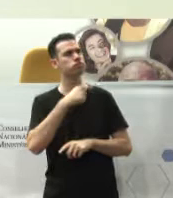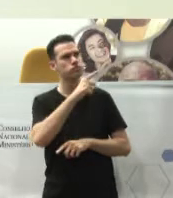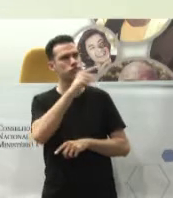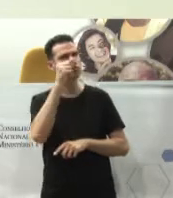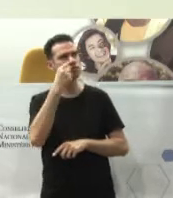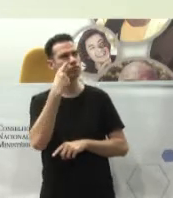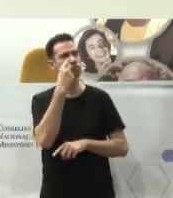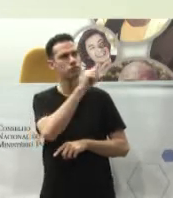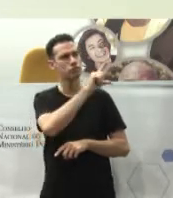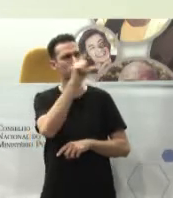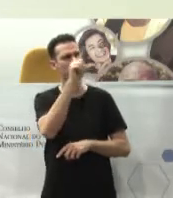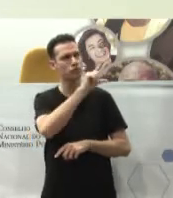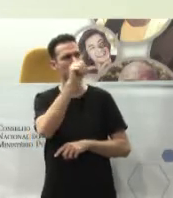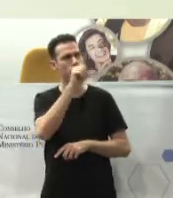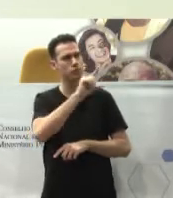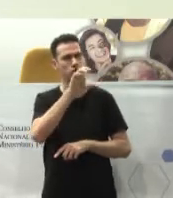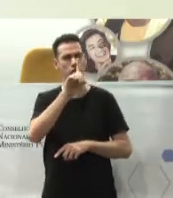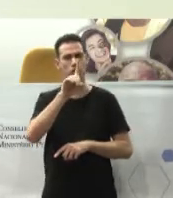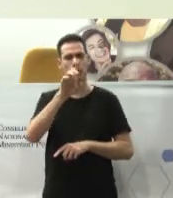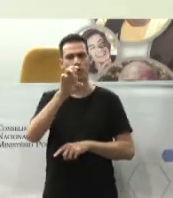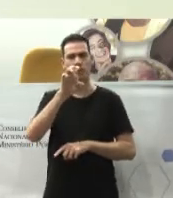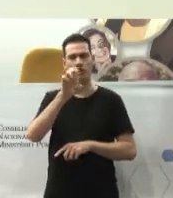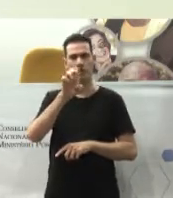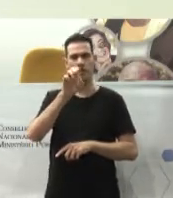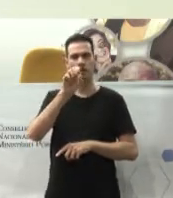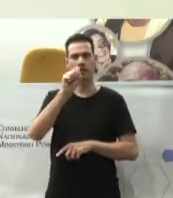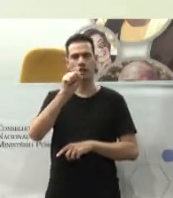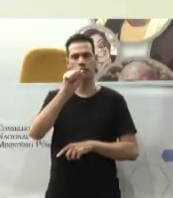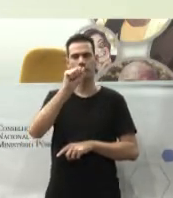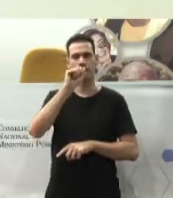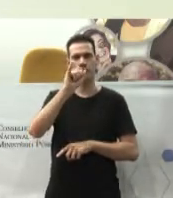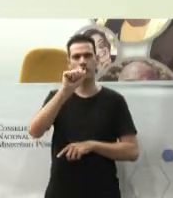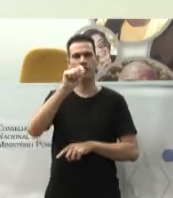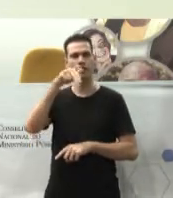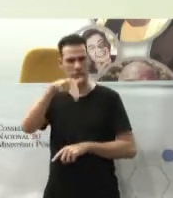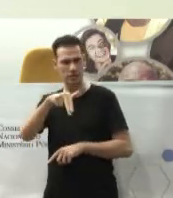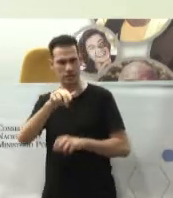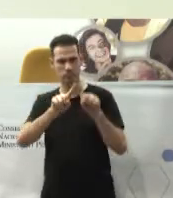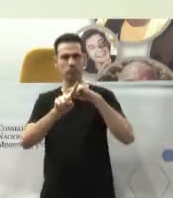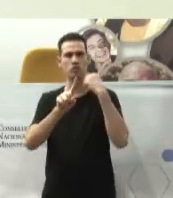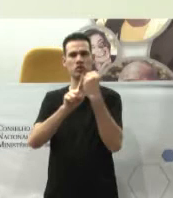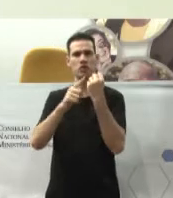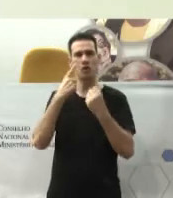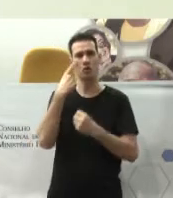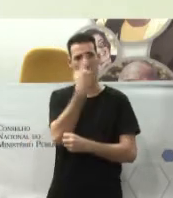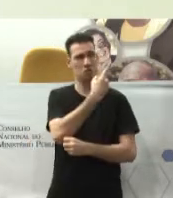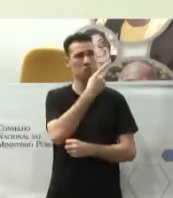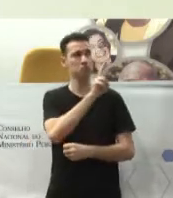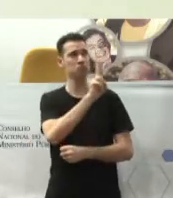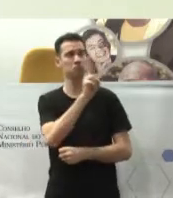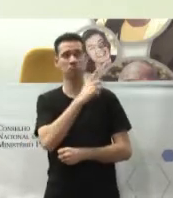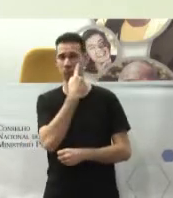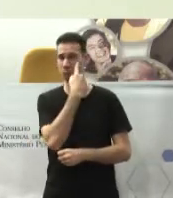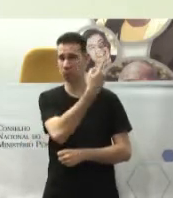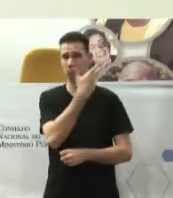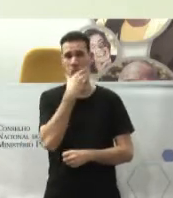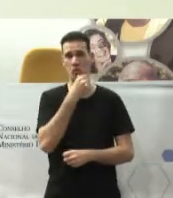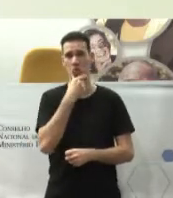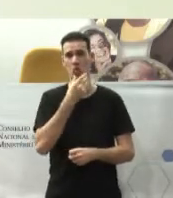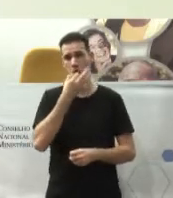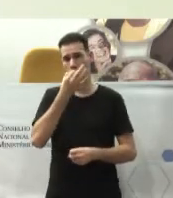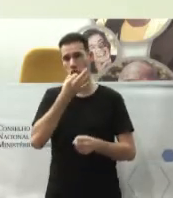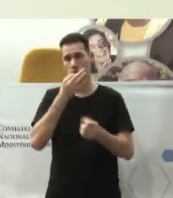o marketing de design social, que esse economista, prêmio Nobel de Economia, sugere no